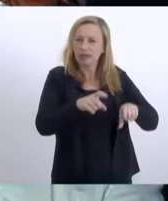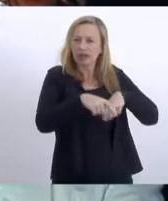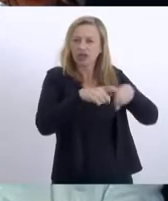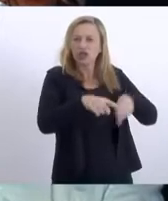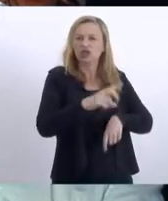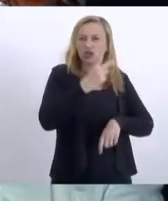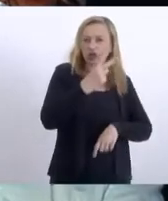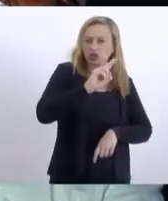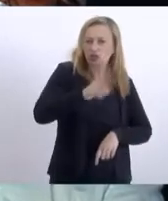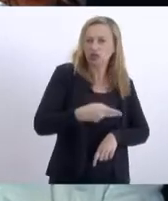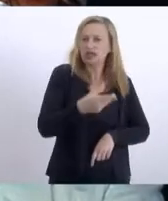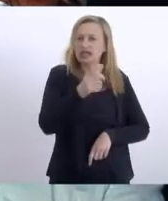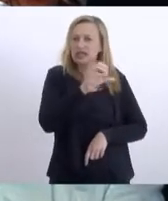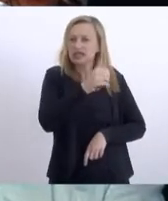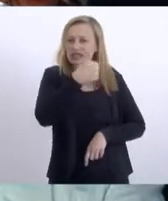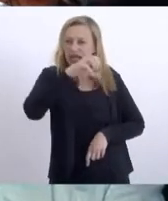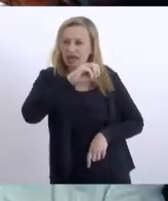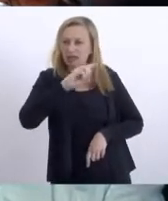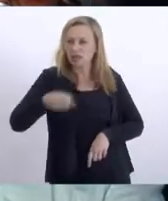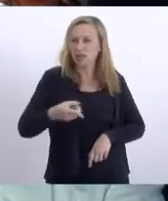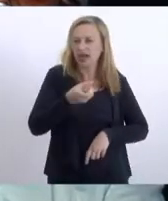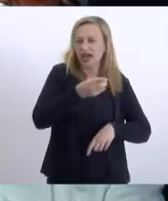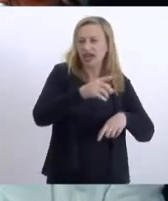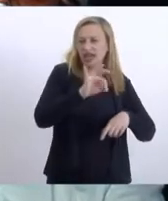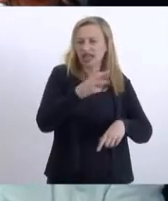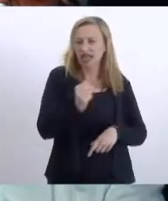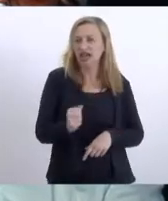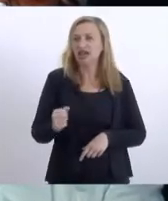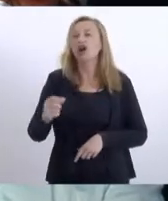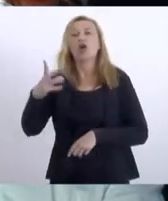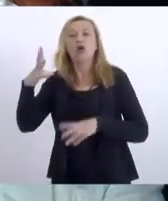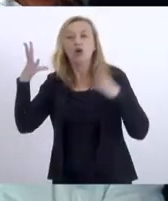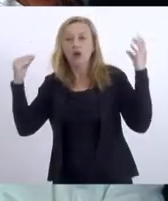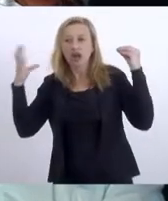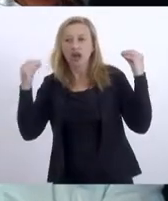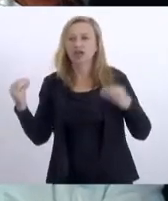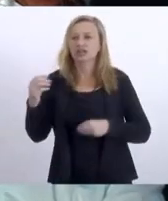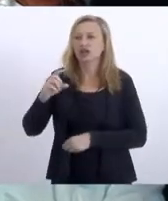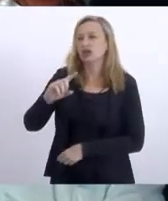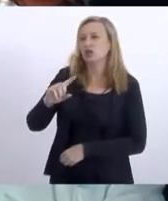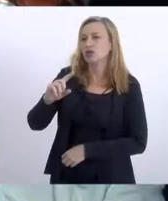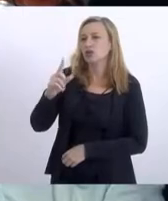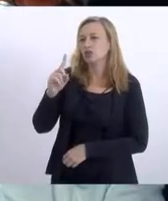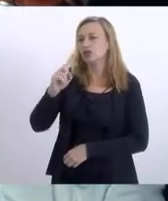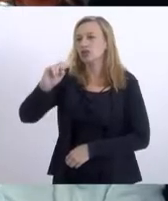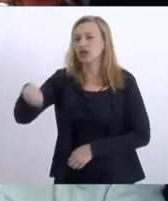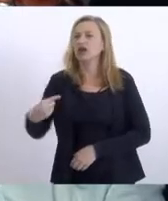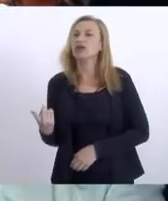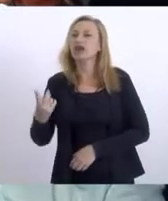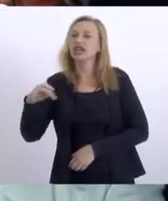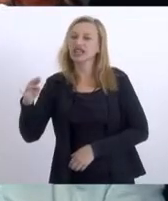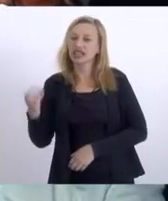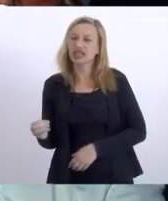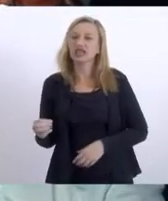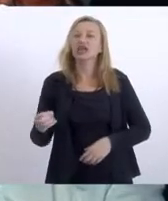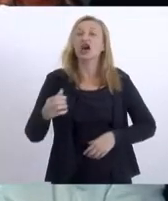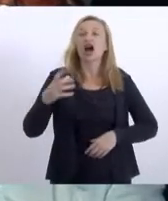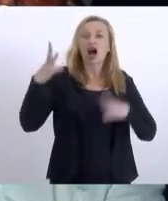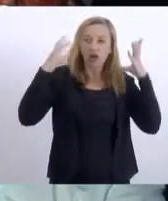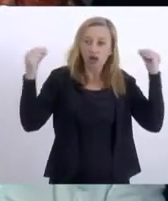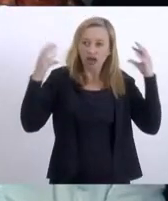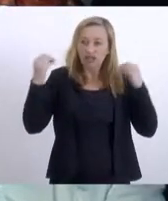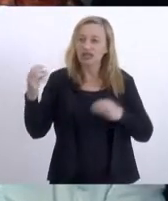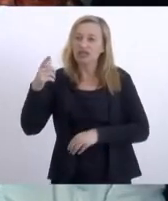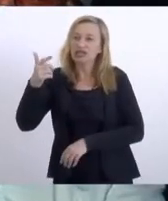mil hectares. A Holanda tem uma disposição de 1 milhão de hectares. A Holanda tem 55 mil